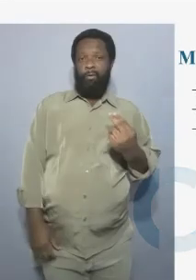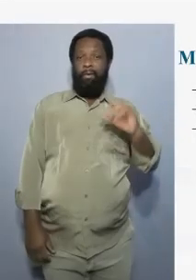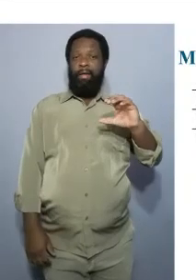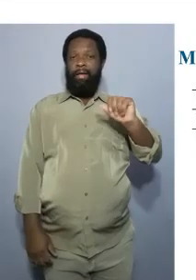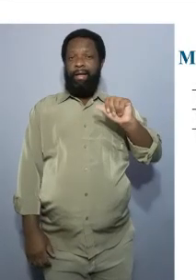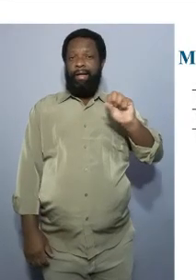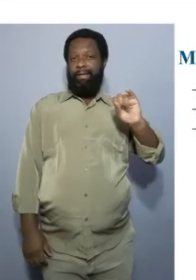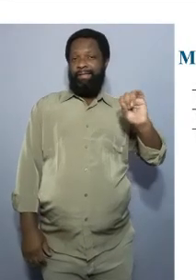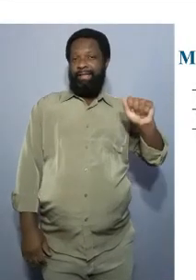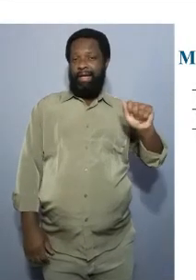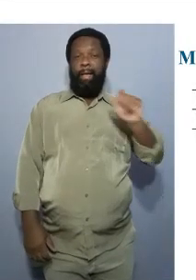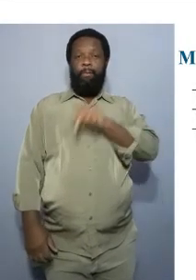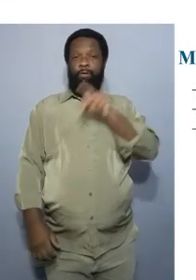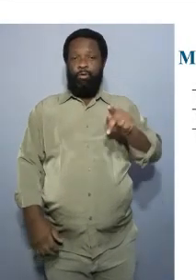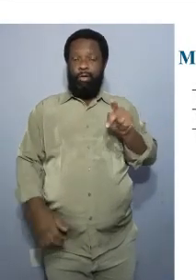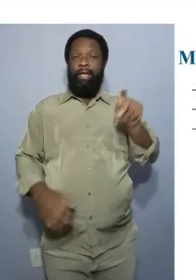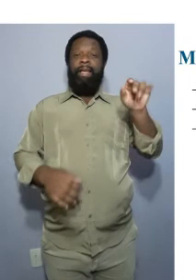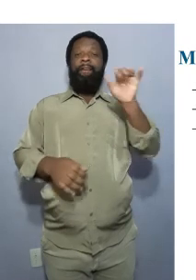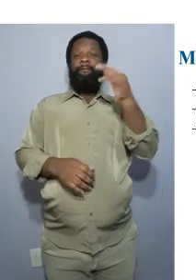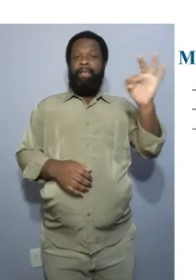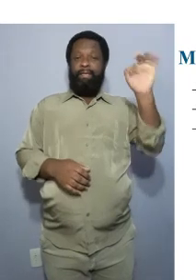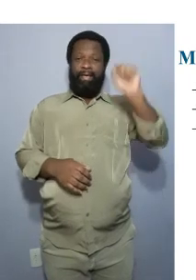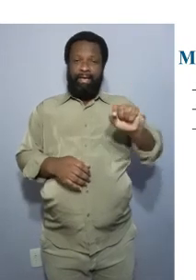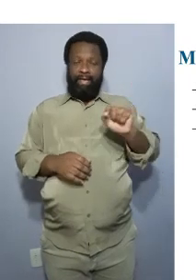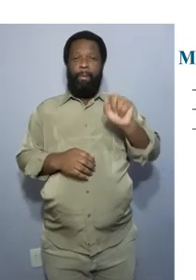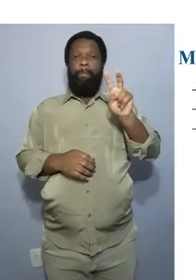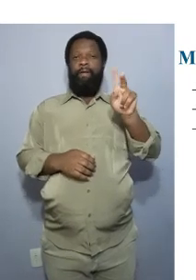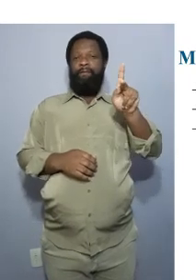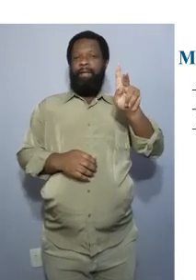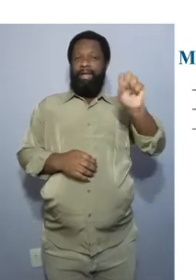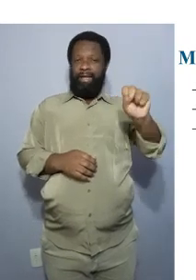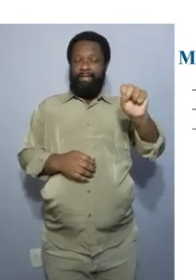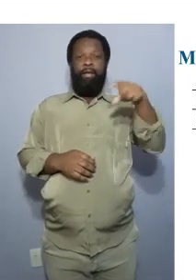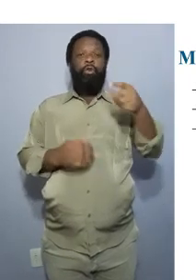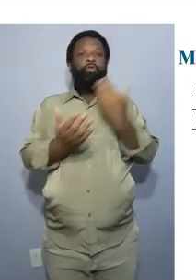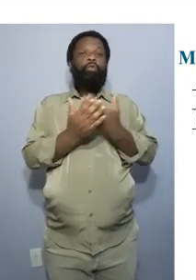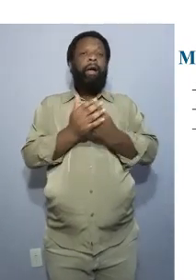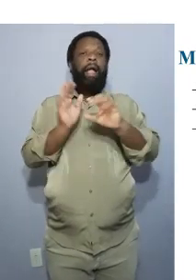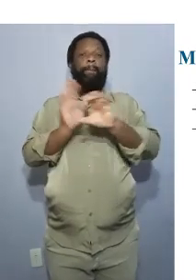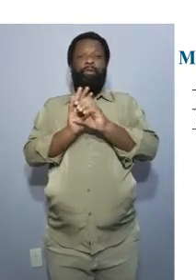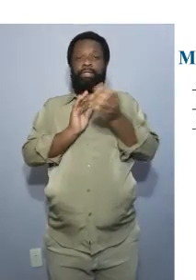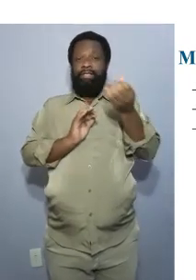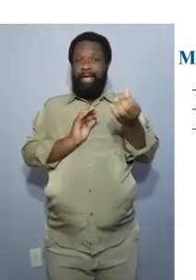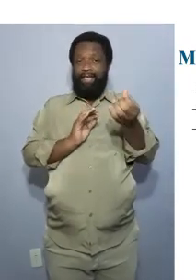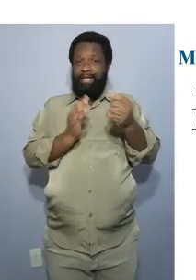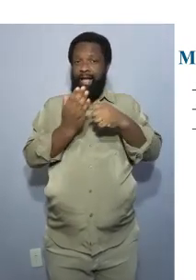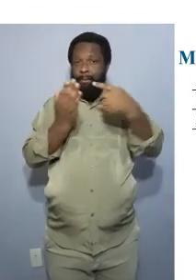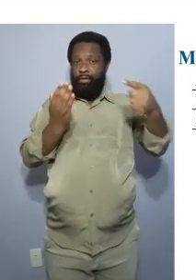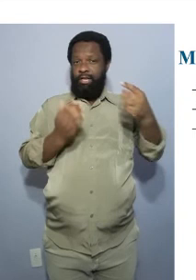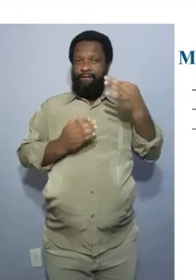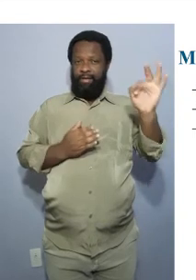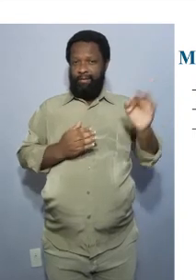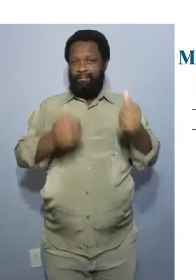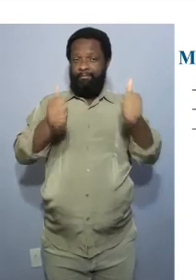Oi, o meu nome é Cássia Regina, eu sou professora de Física aqui do Pré-Vestibular Social do CEDERJ e a gente vai trabalhar aqui o nosso capítulo 6 da apostila